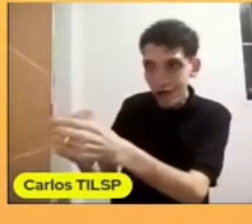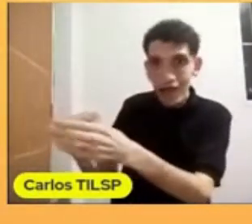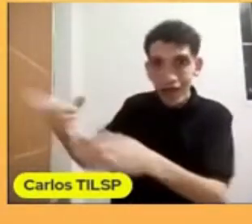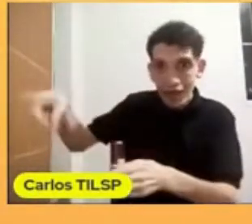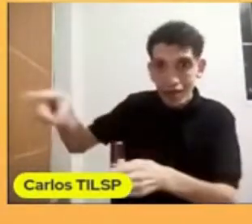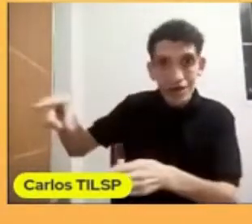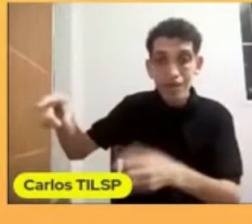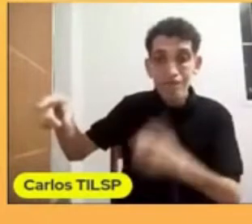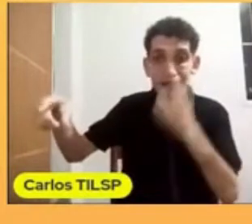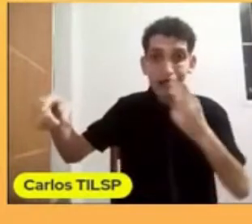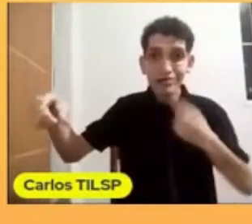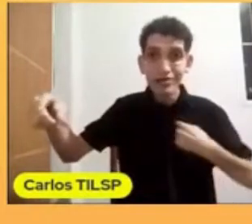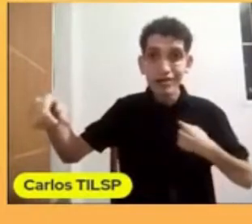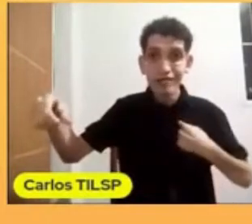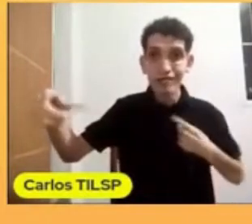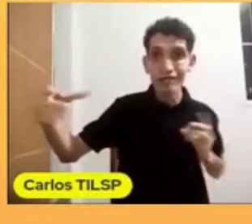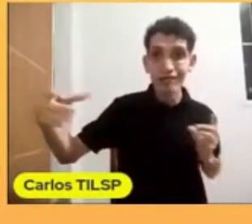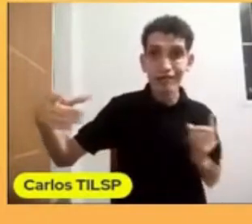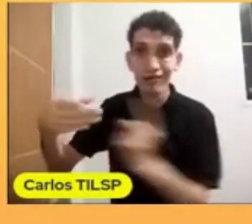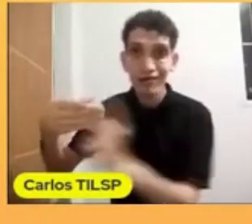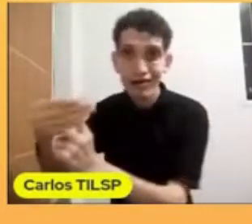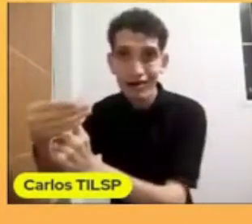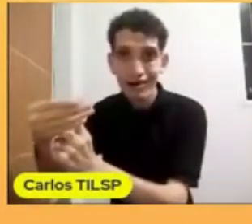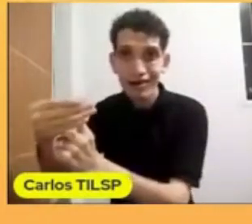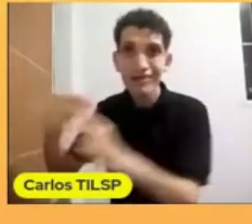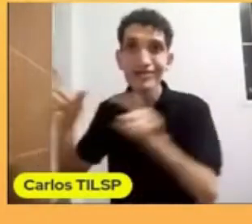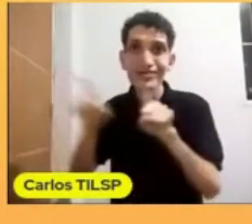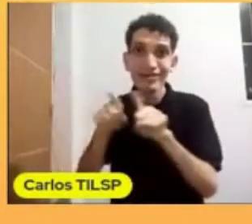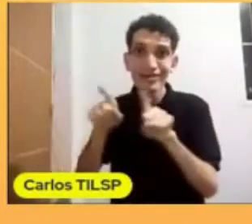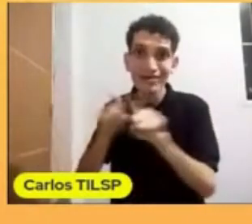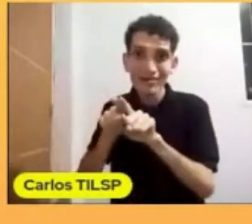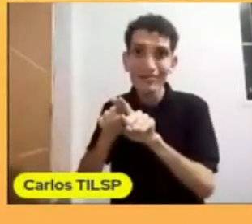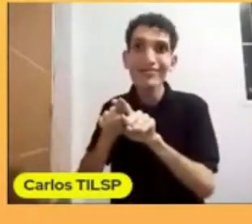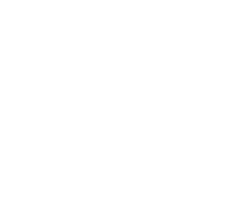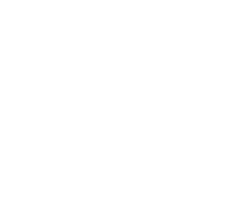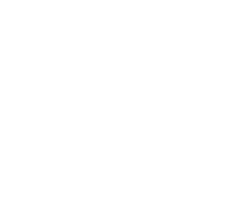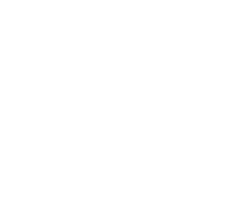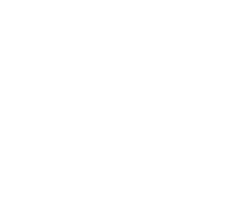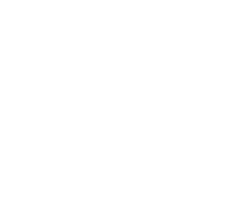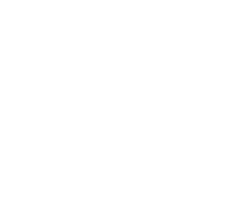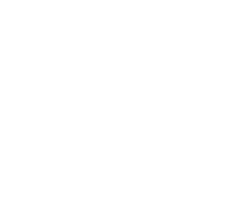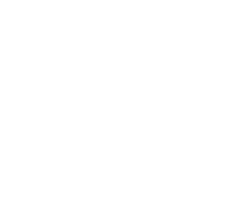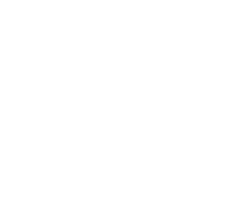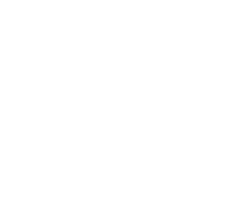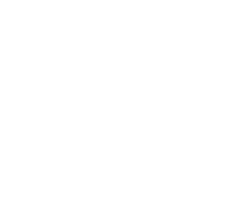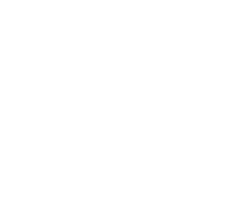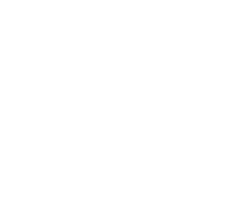os envolvidos vão ter essa oportunidade.